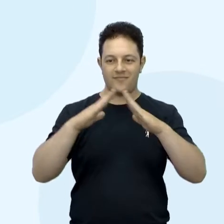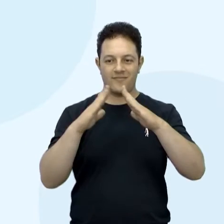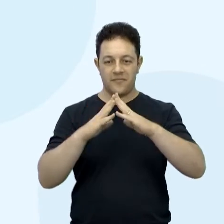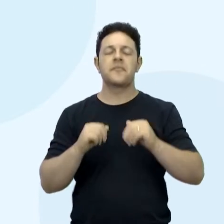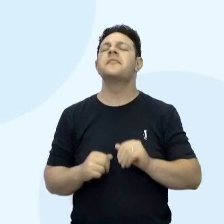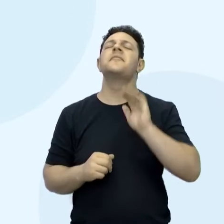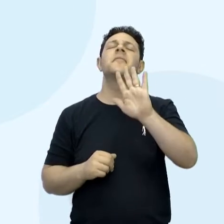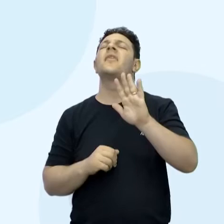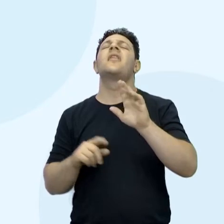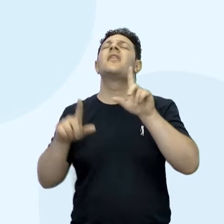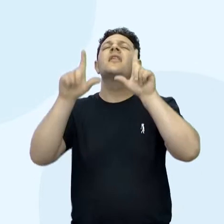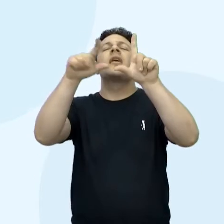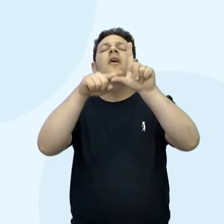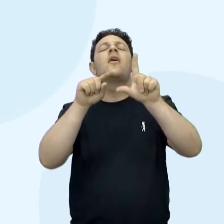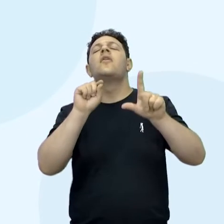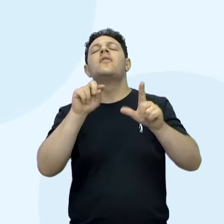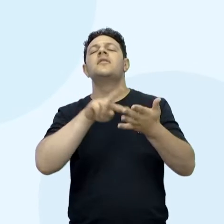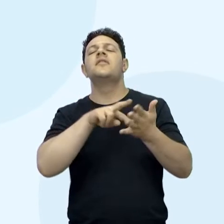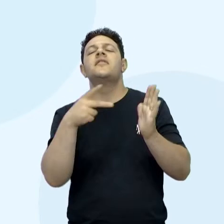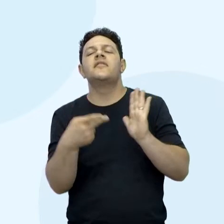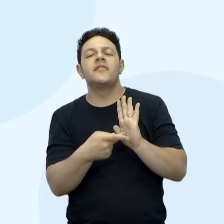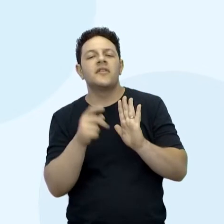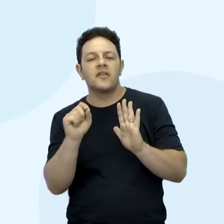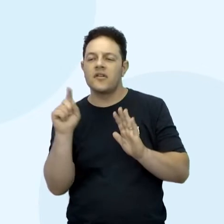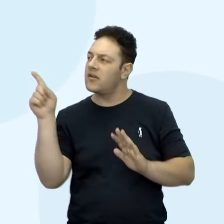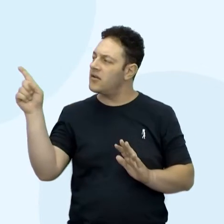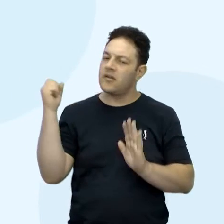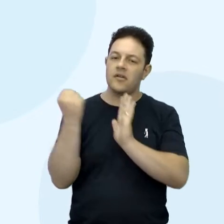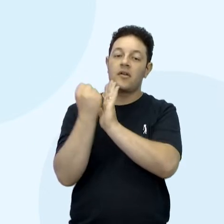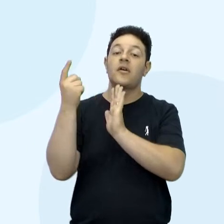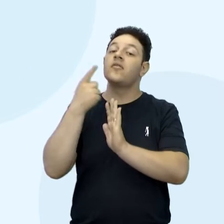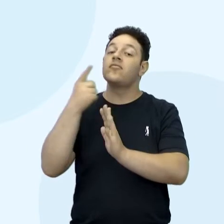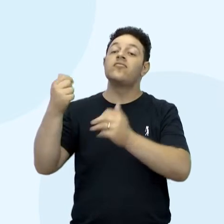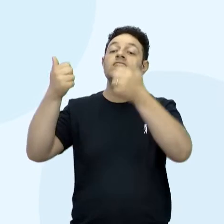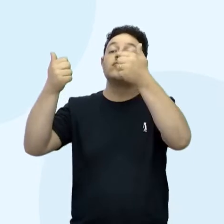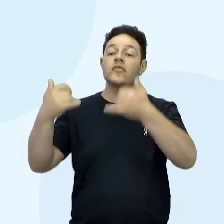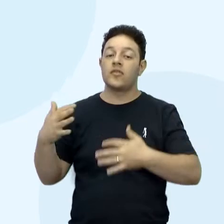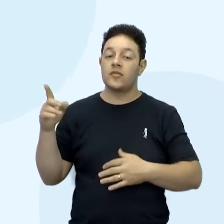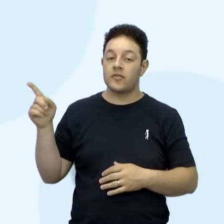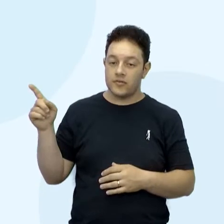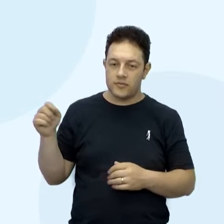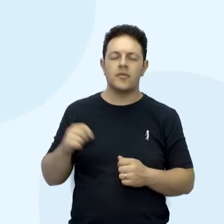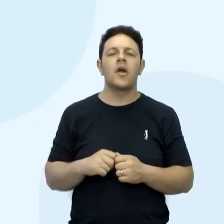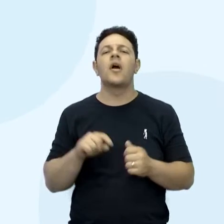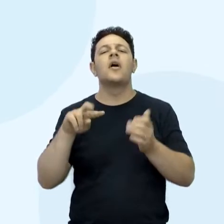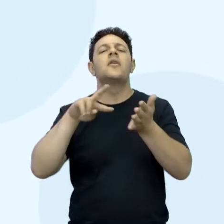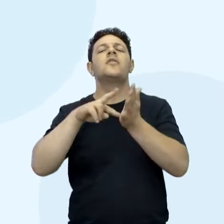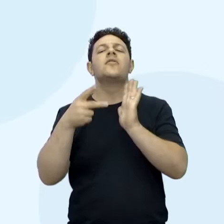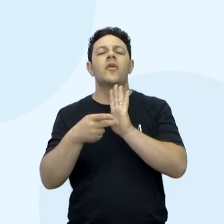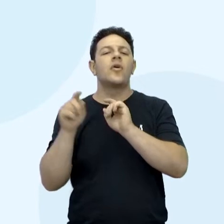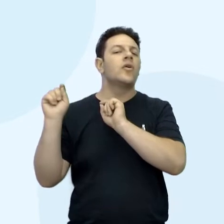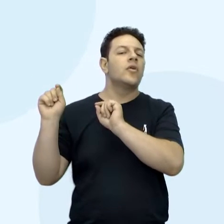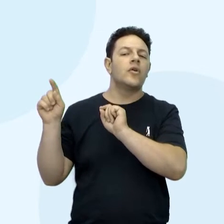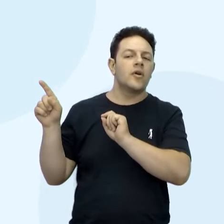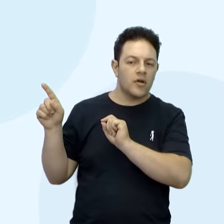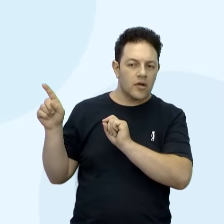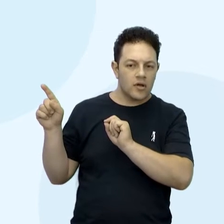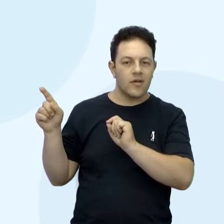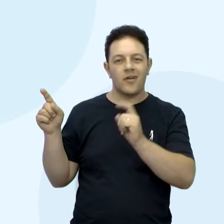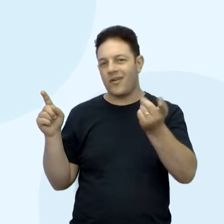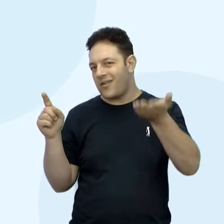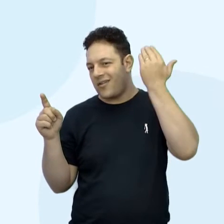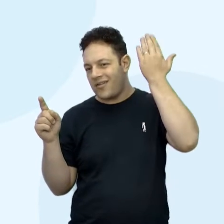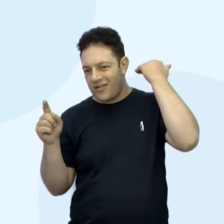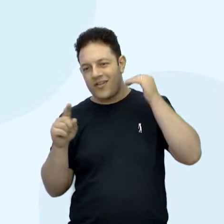que consiste esse símbolo, né? Qual que é o significado dele? Vamos lá. Você sabe o significado desse símbolo? Se você viu as